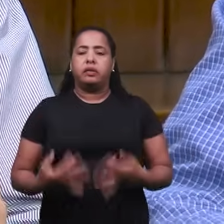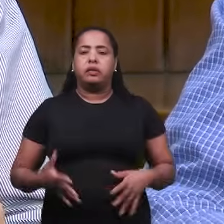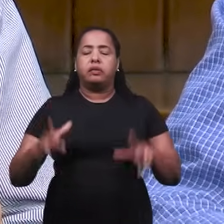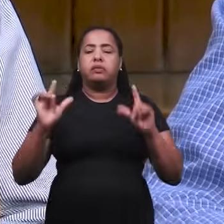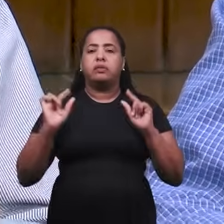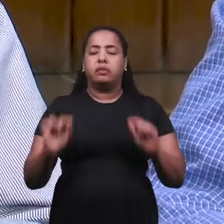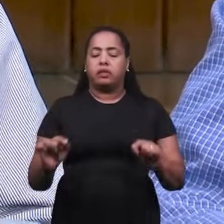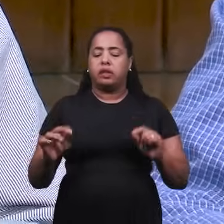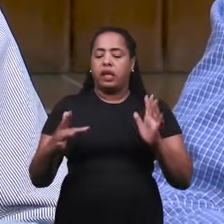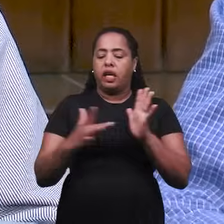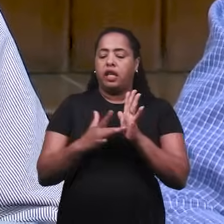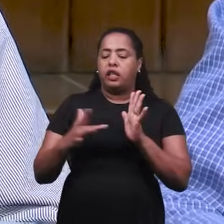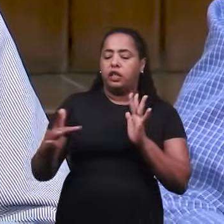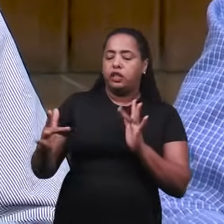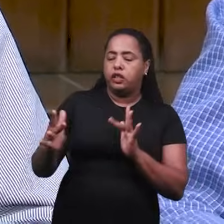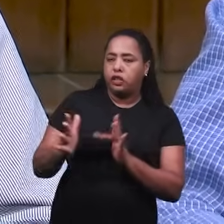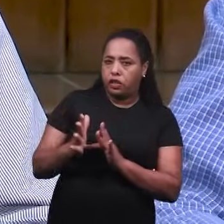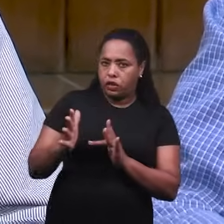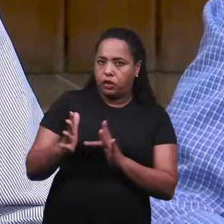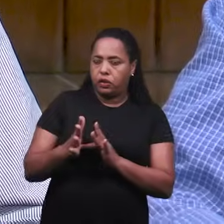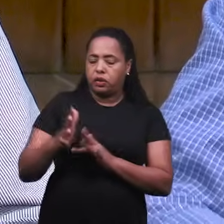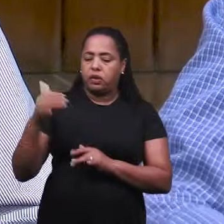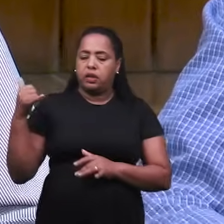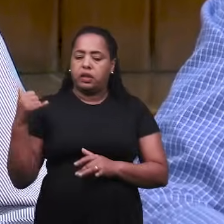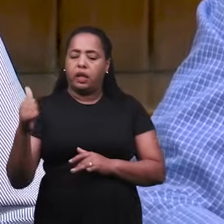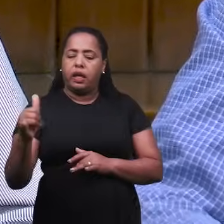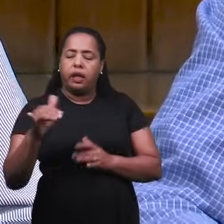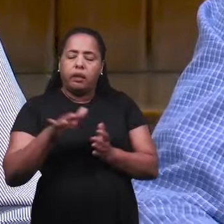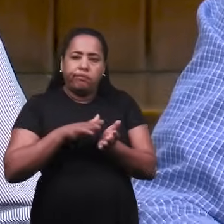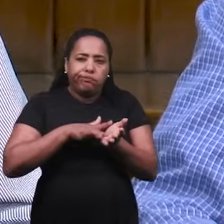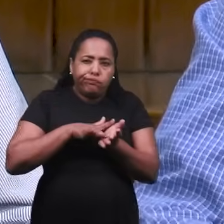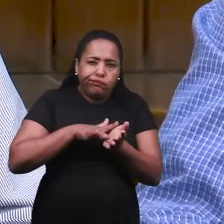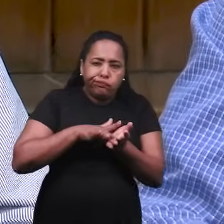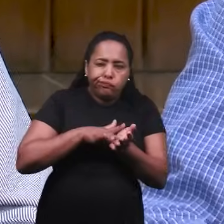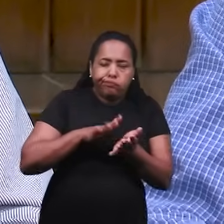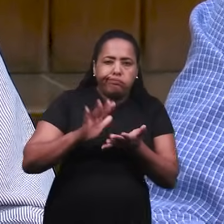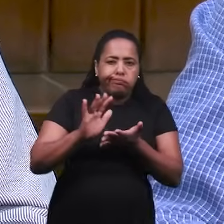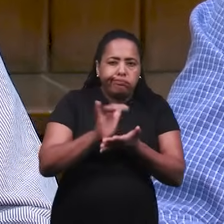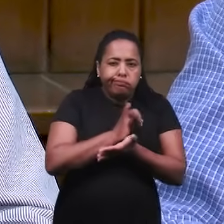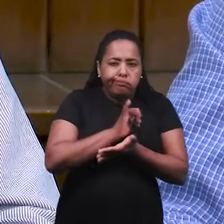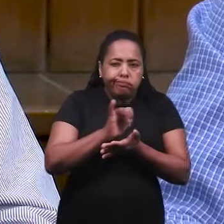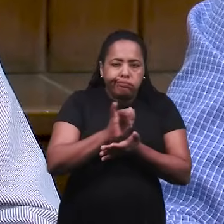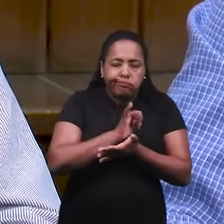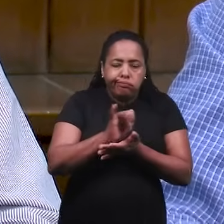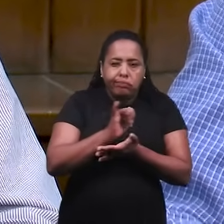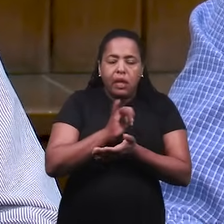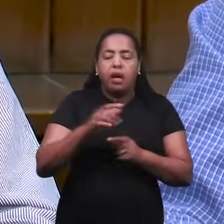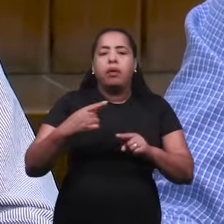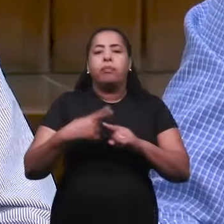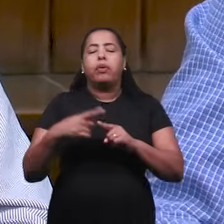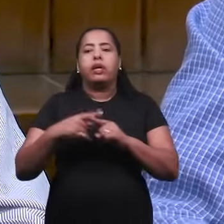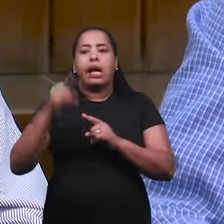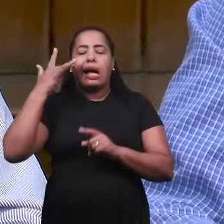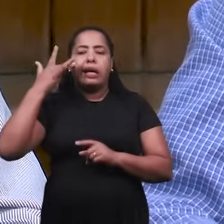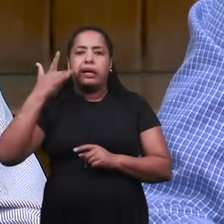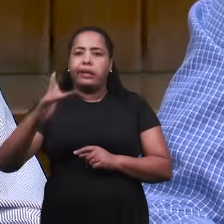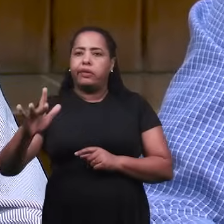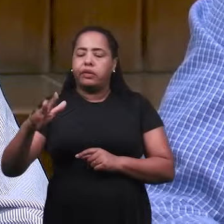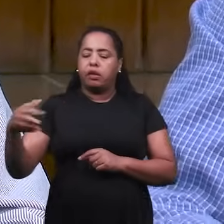Jesus falava genericamente, porque ninguém sabia ainda que haveria Novo Testamento.